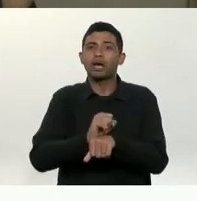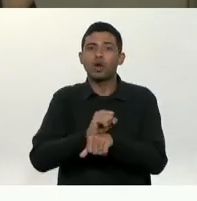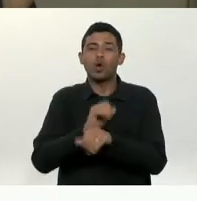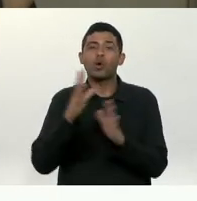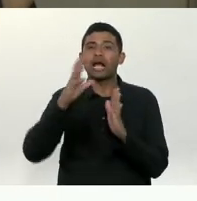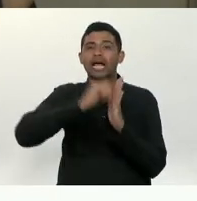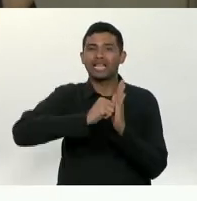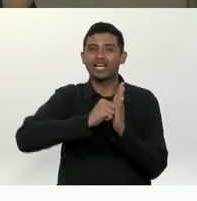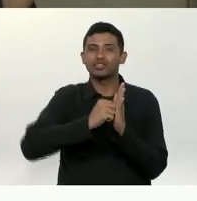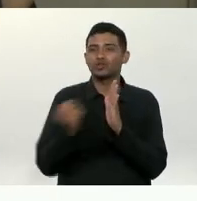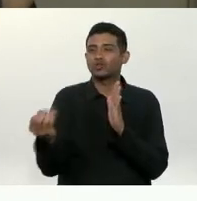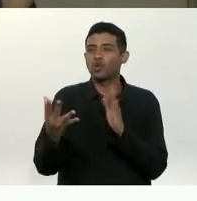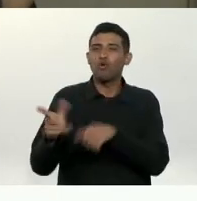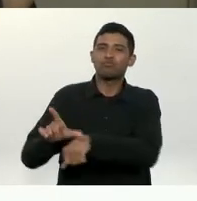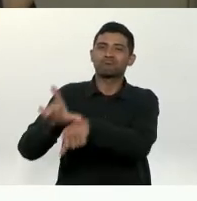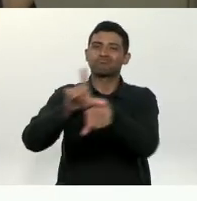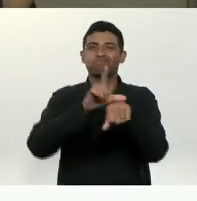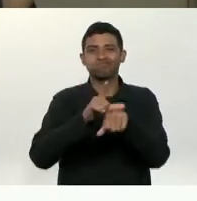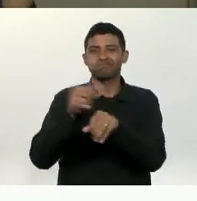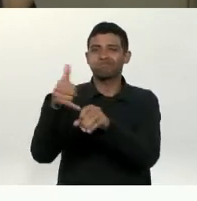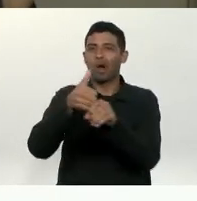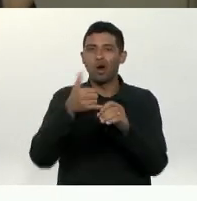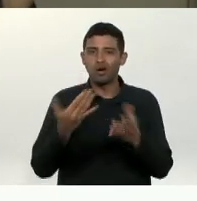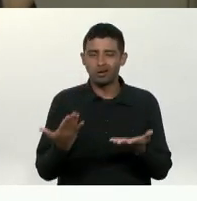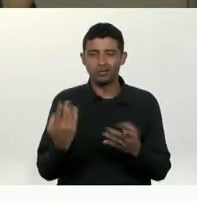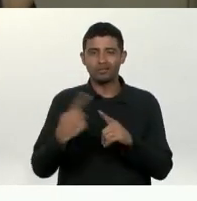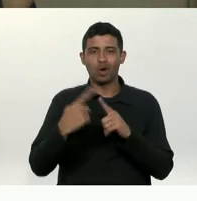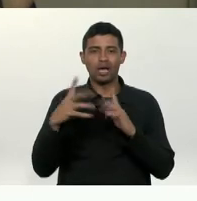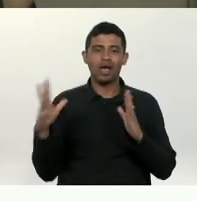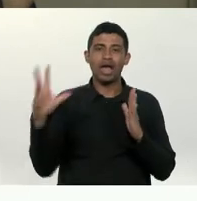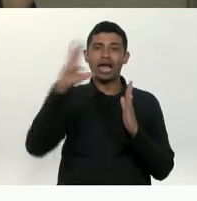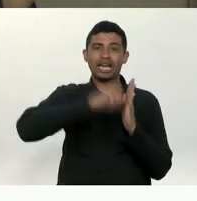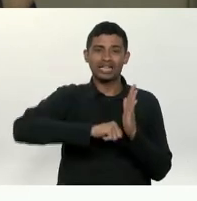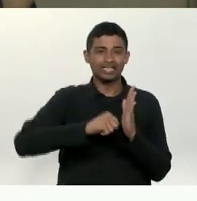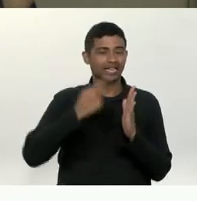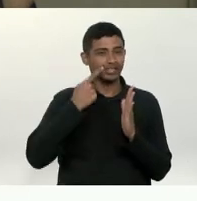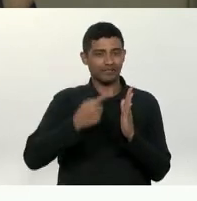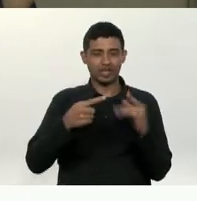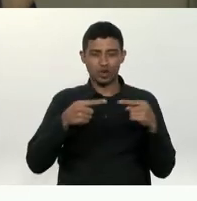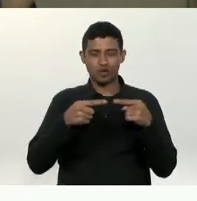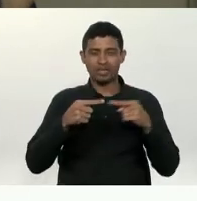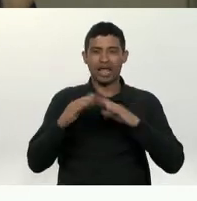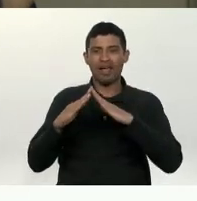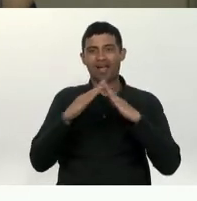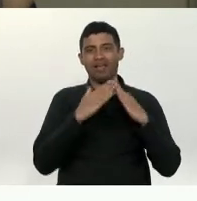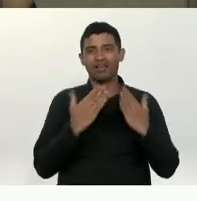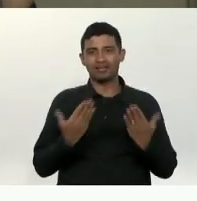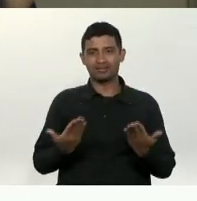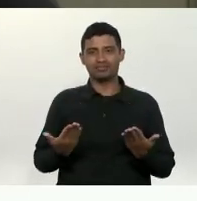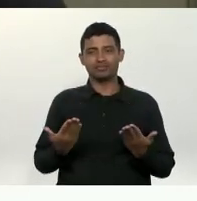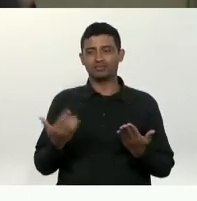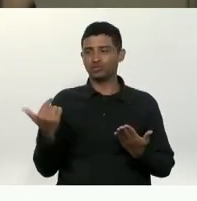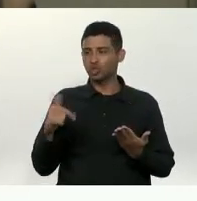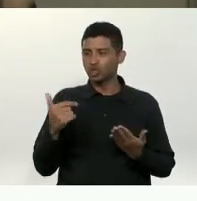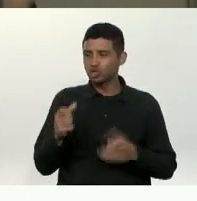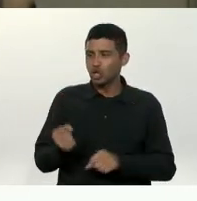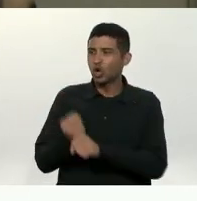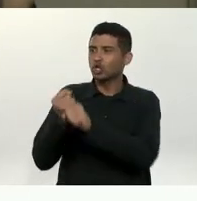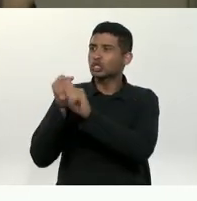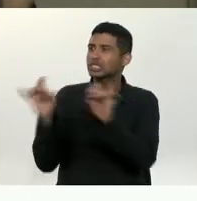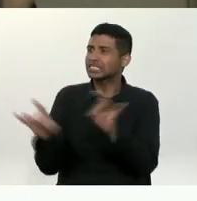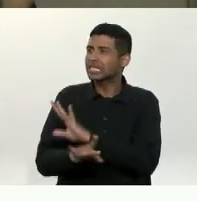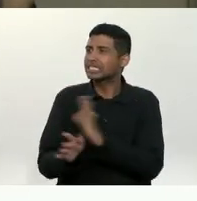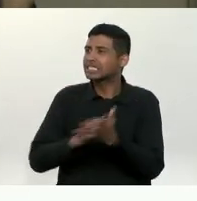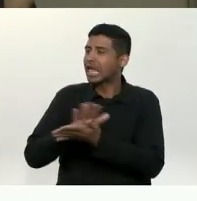postos, até porque esse cadastro era utilizado como especulação imobiliária, né? Não havia nenhum posto construído em determinado